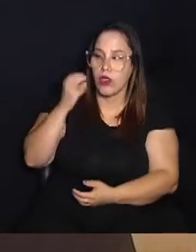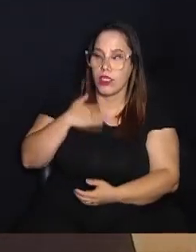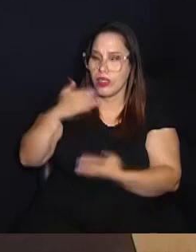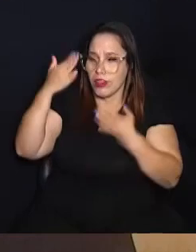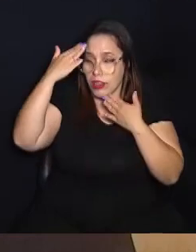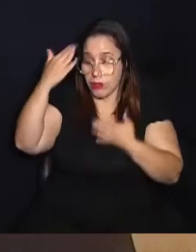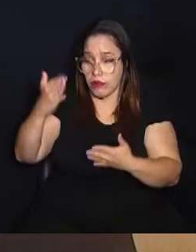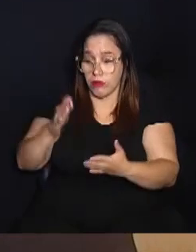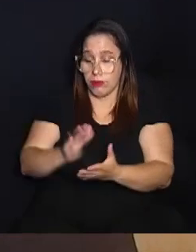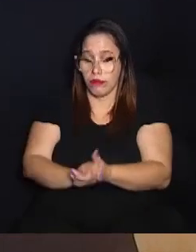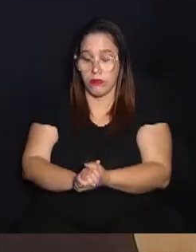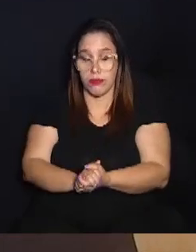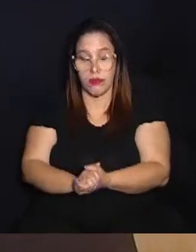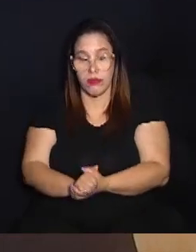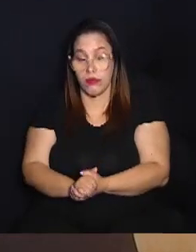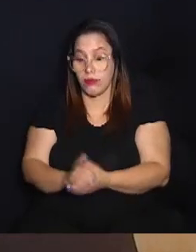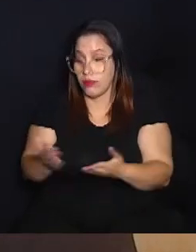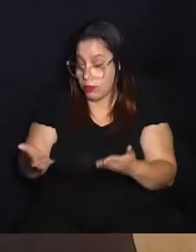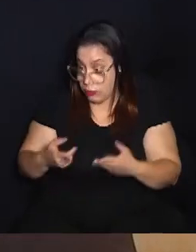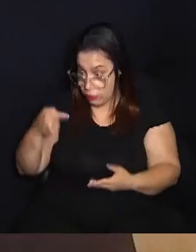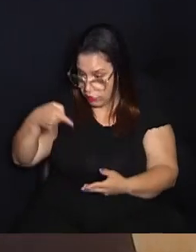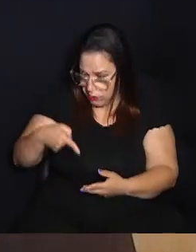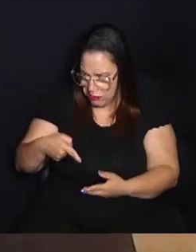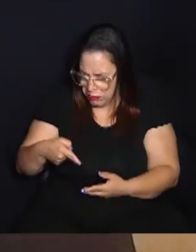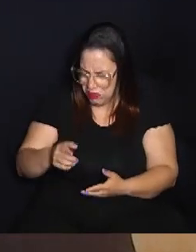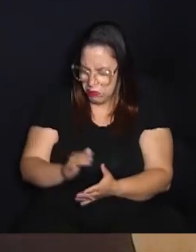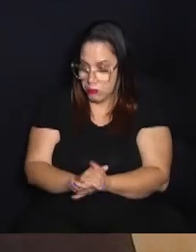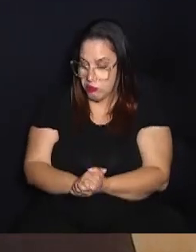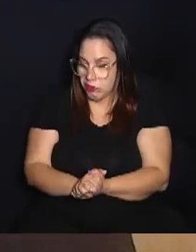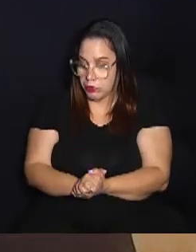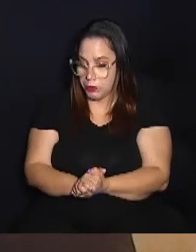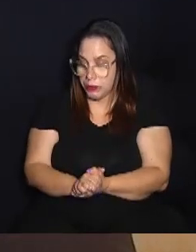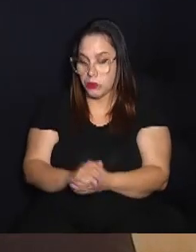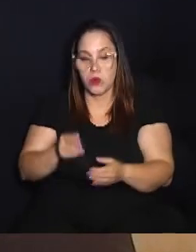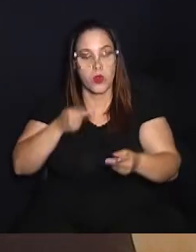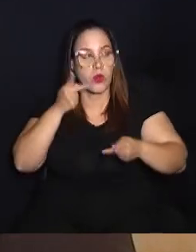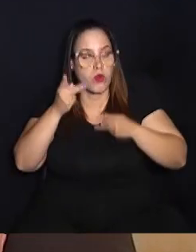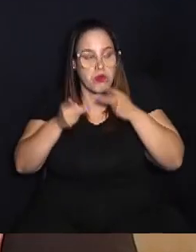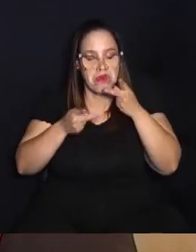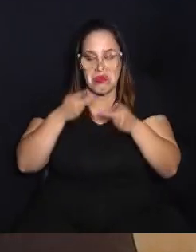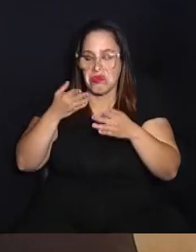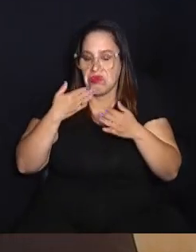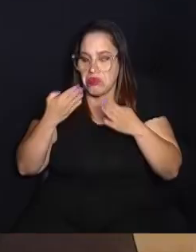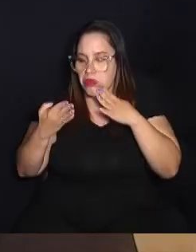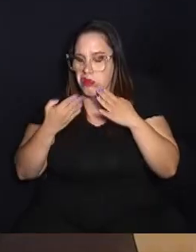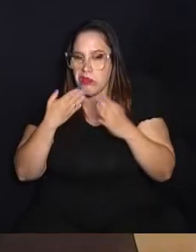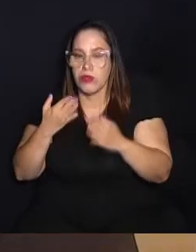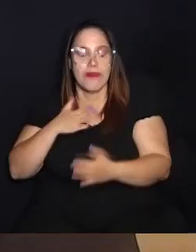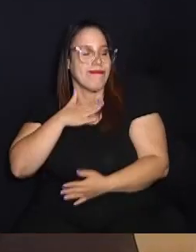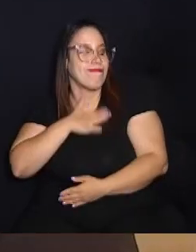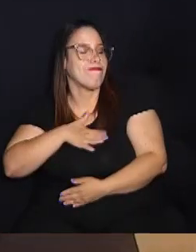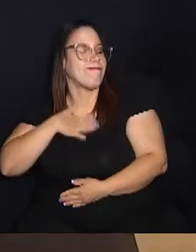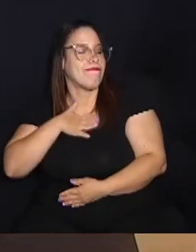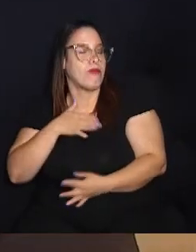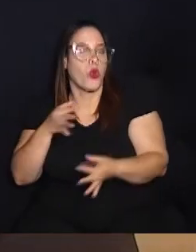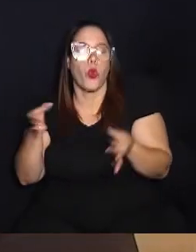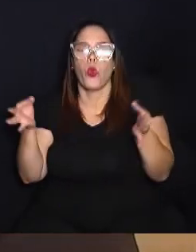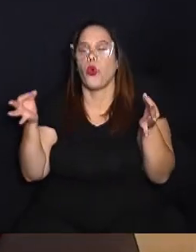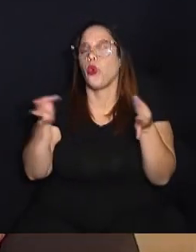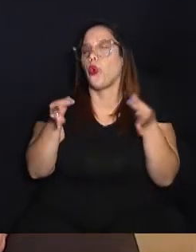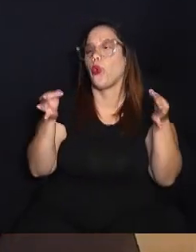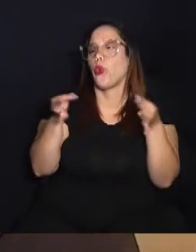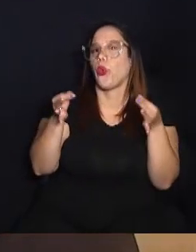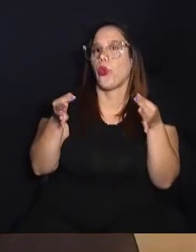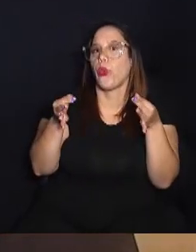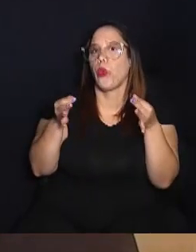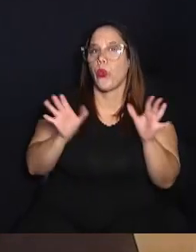André? Eu que agradeço você e o Domingos estarem aqui conosco por esse diálogo tão gostoso, tão leve,